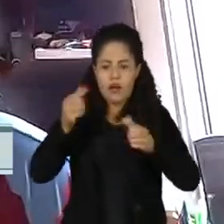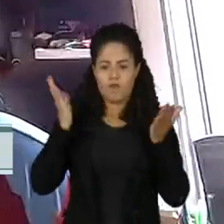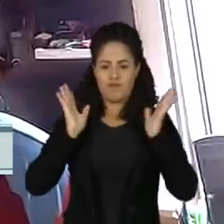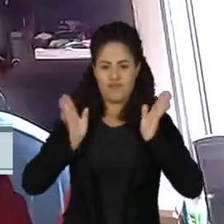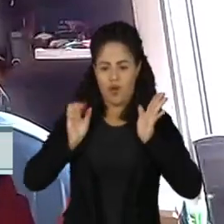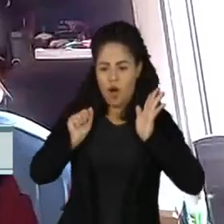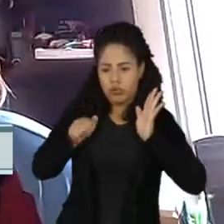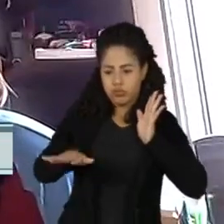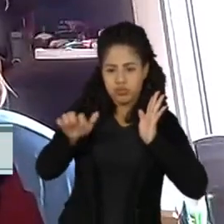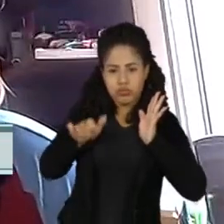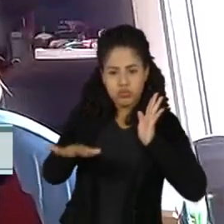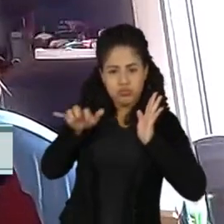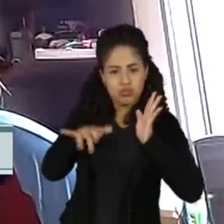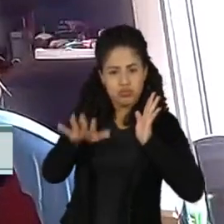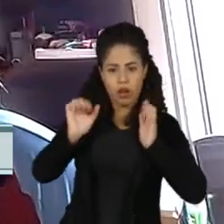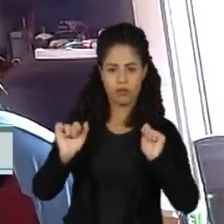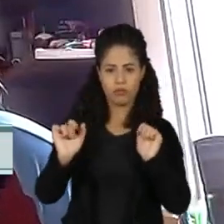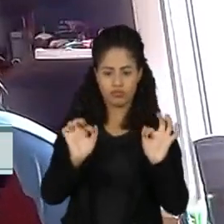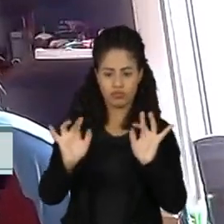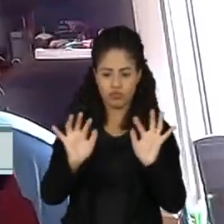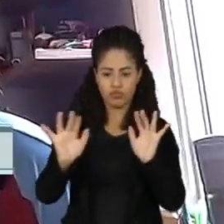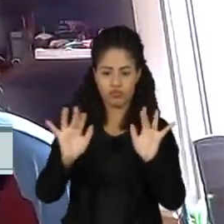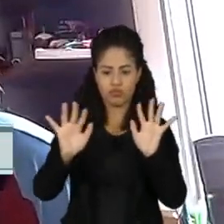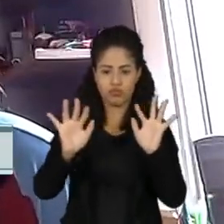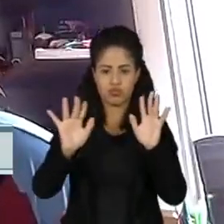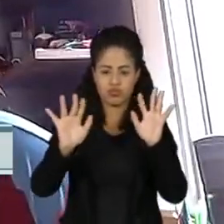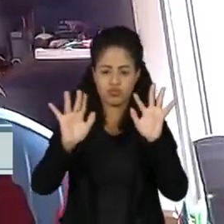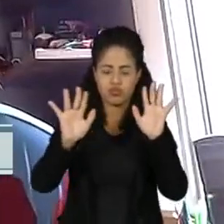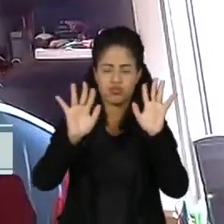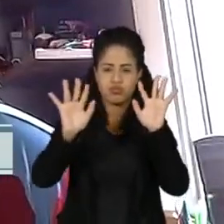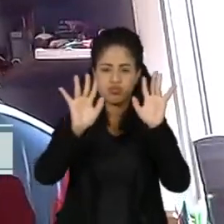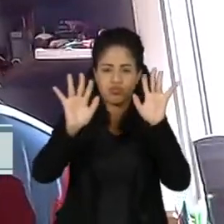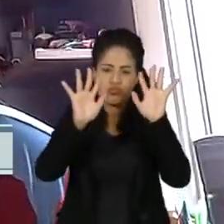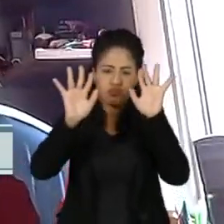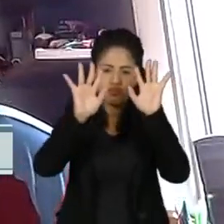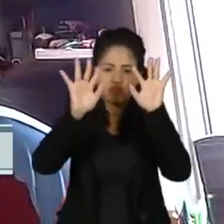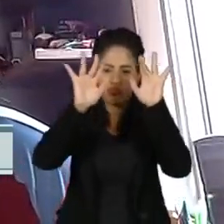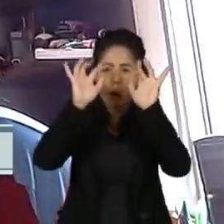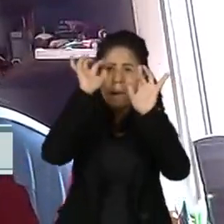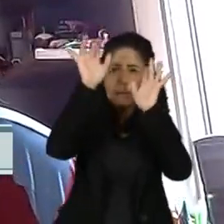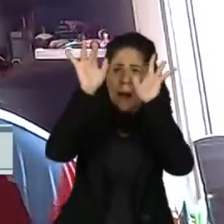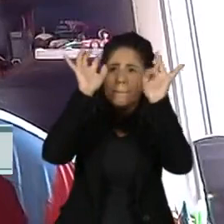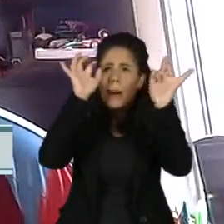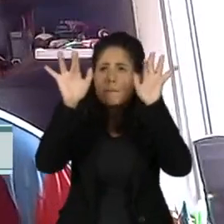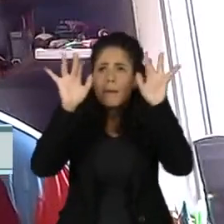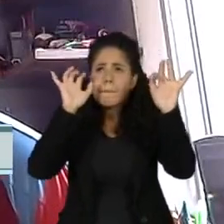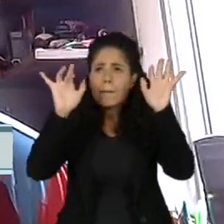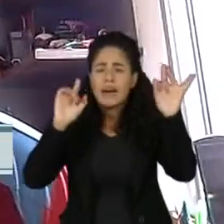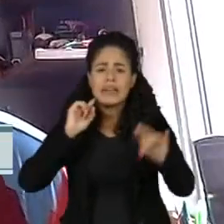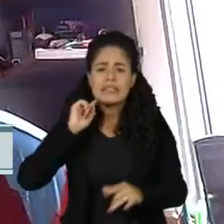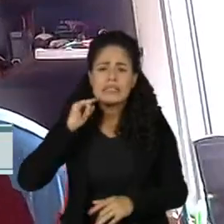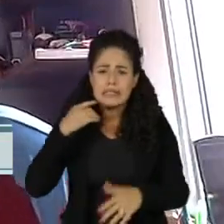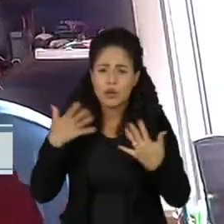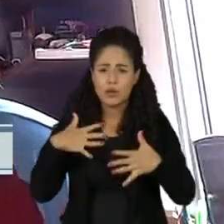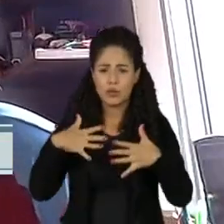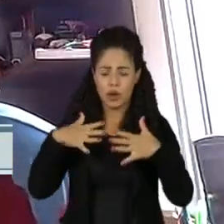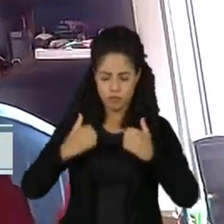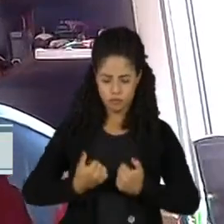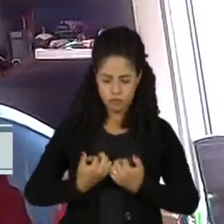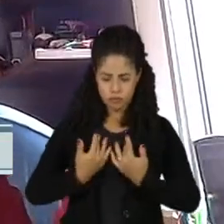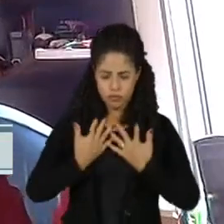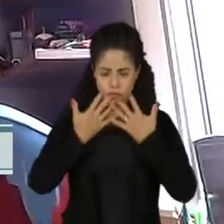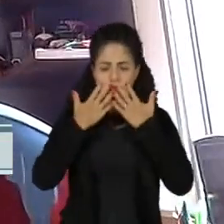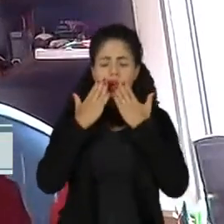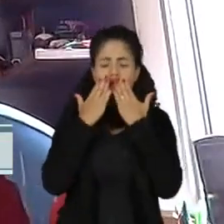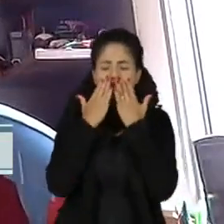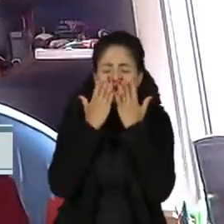e gases, óxidos nitrosos, estão associados, então, a um aumento de inflamação do